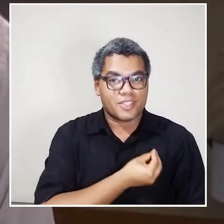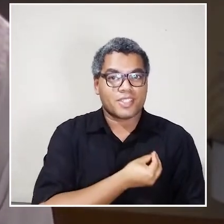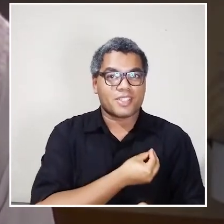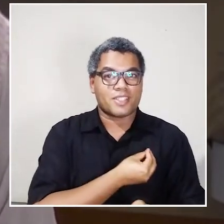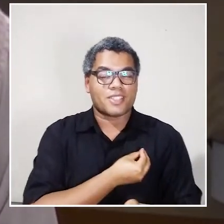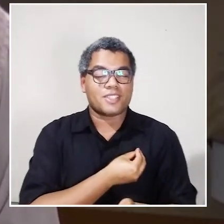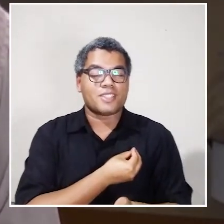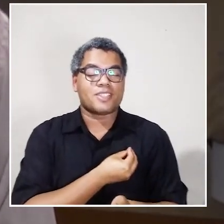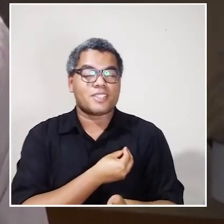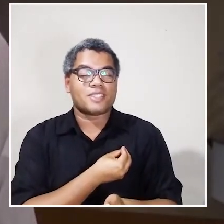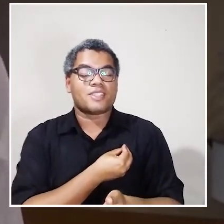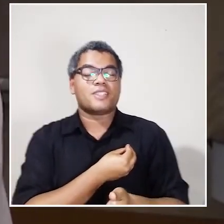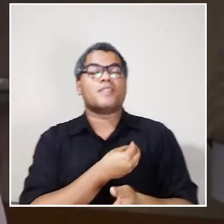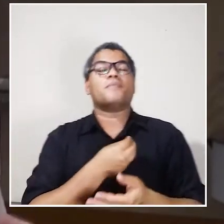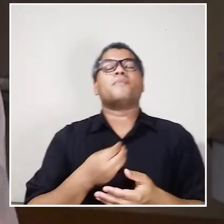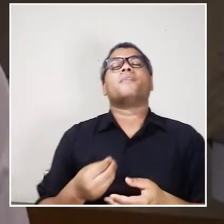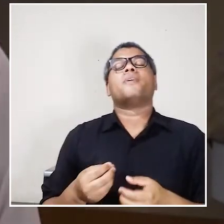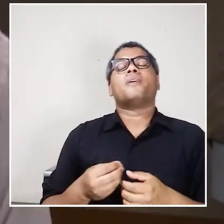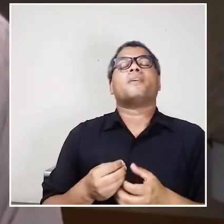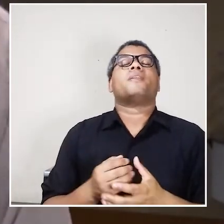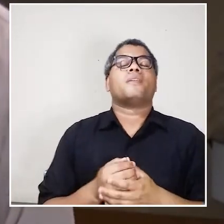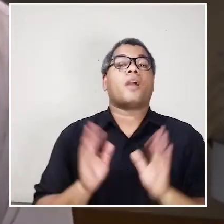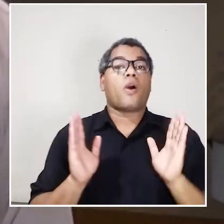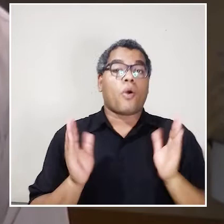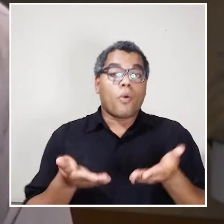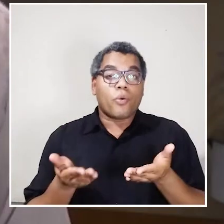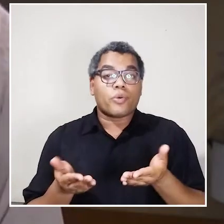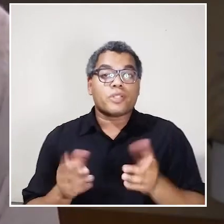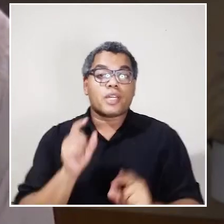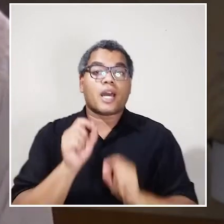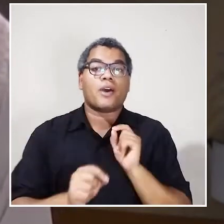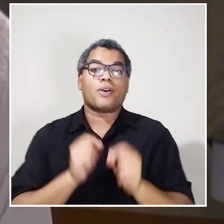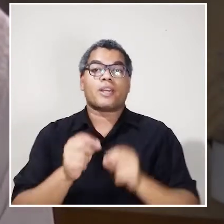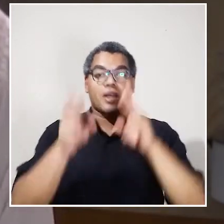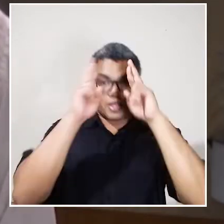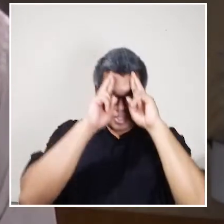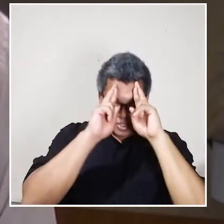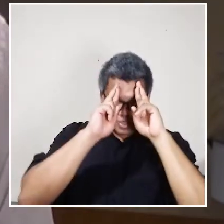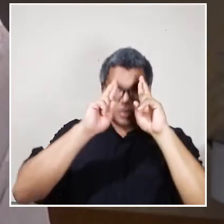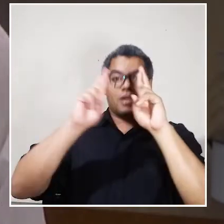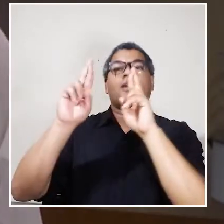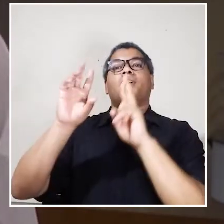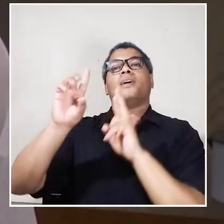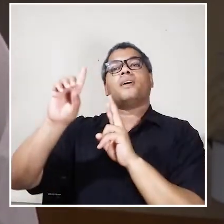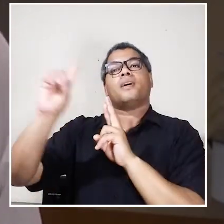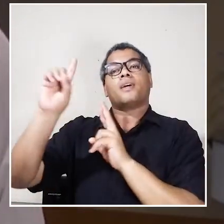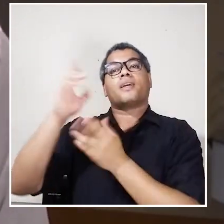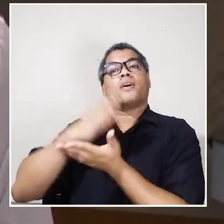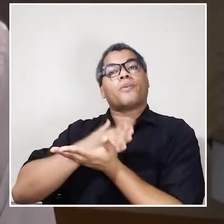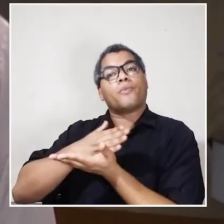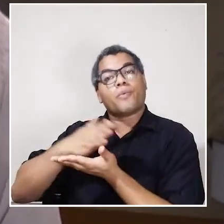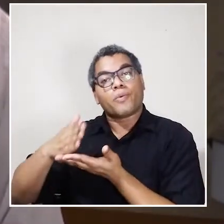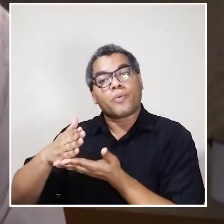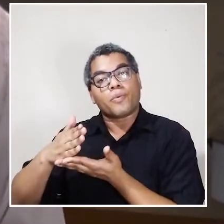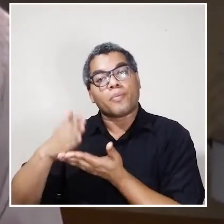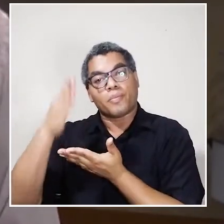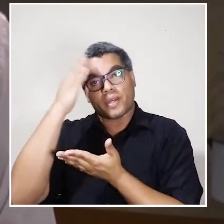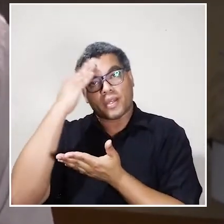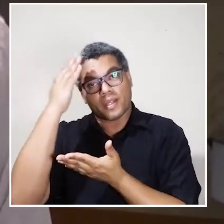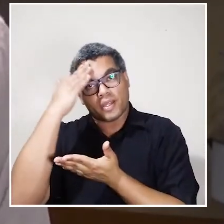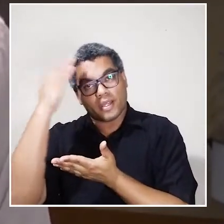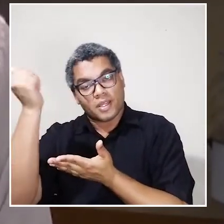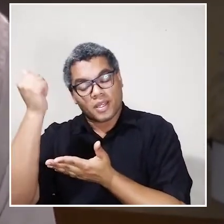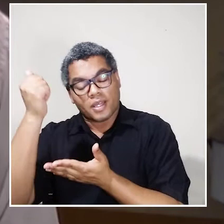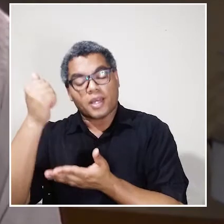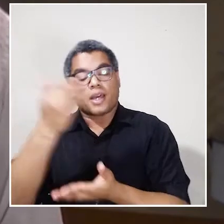na nossa existência presente, contemporânea, é o temor do Senhor. Aquele que é o princípio da sabedoria, aquele que